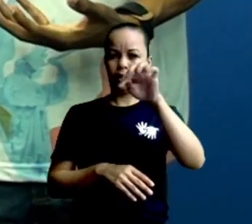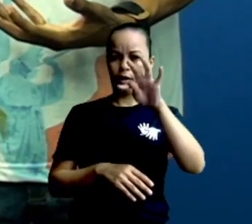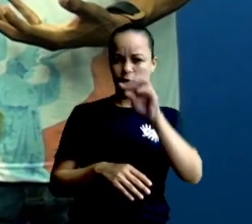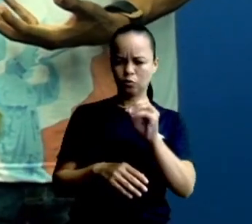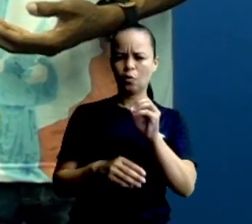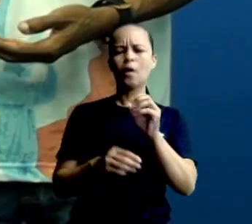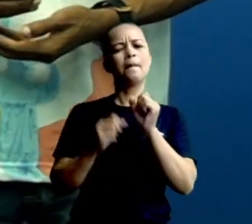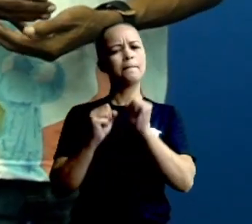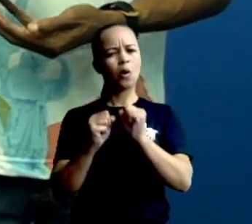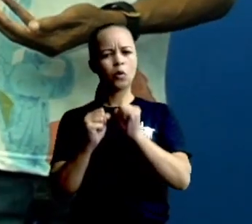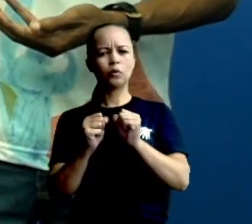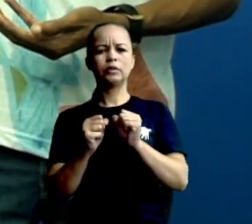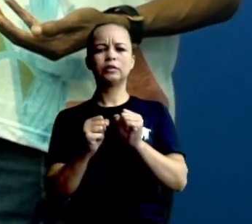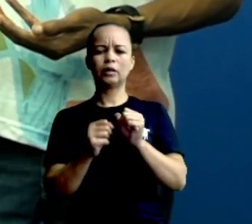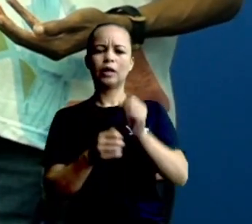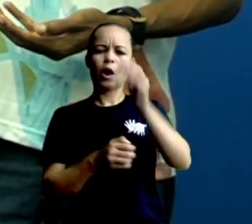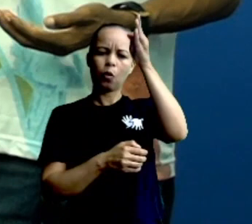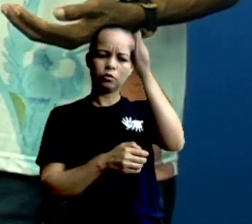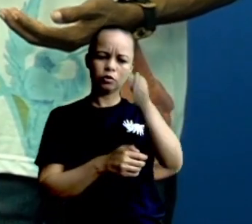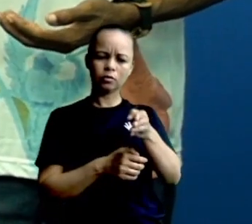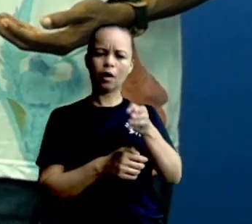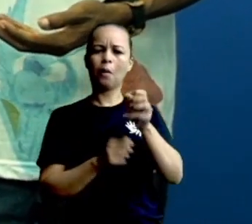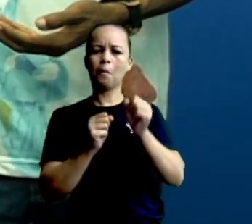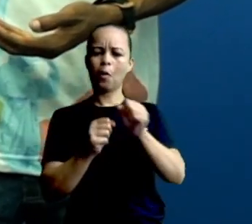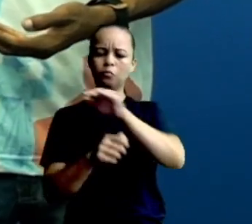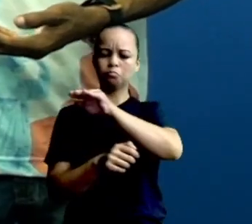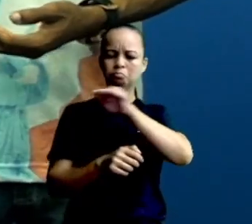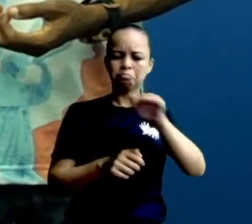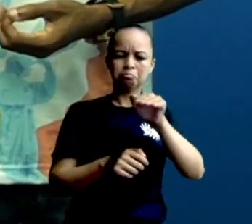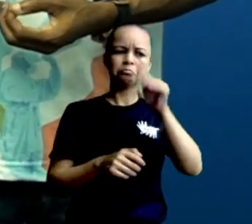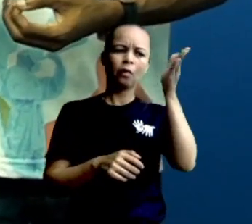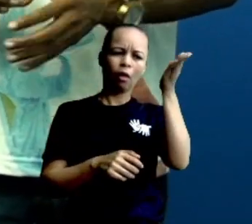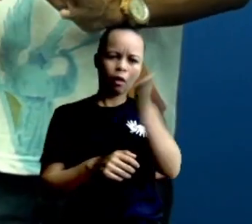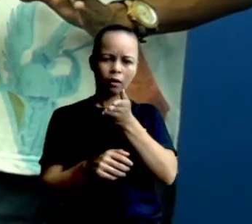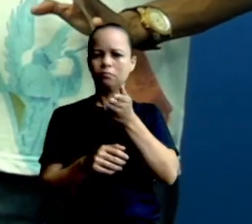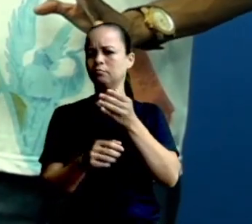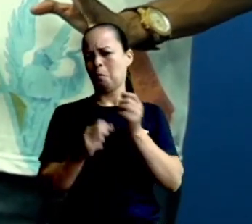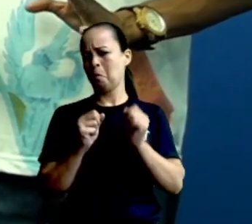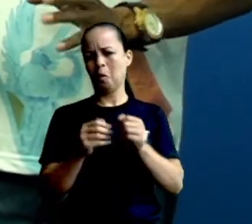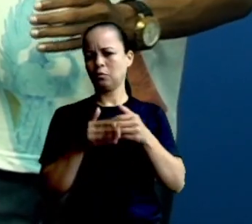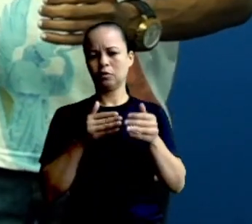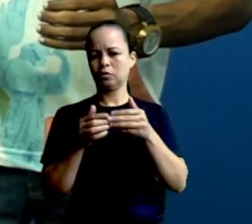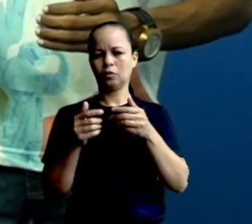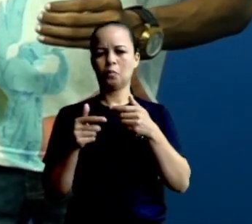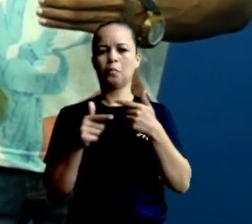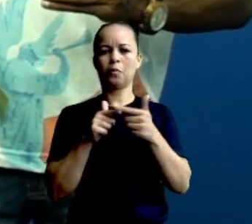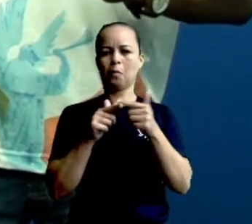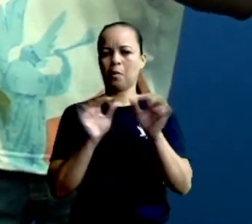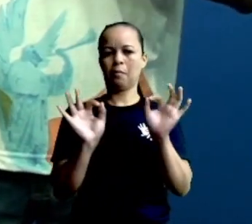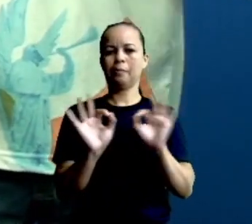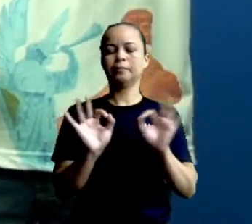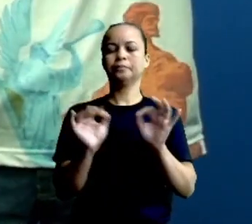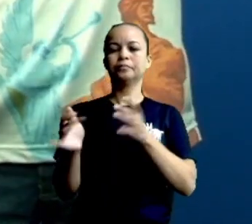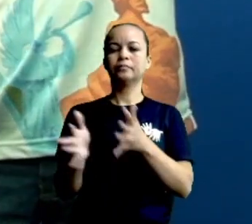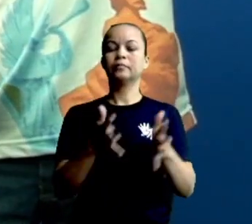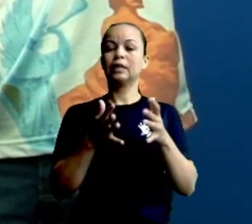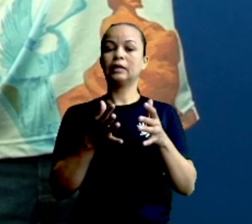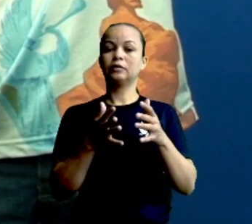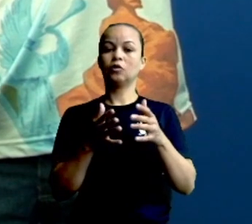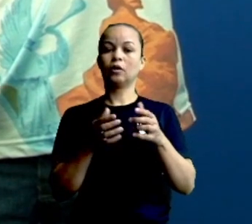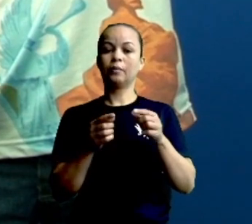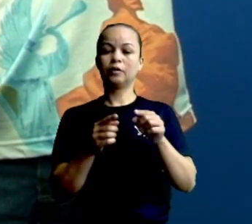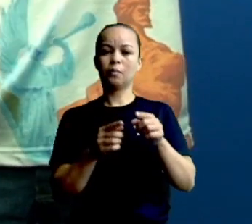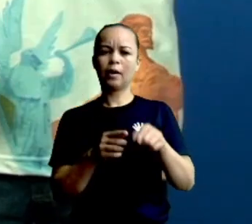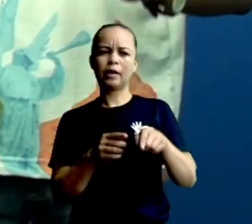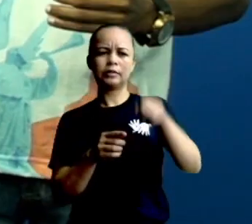na horizontal, pode ser na vertical, na diagonal, tá? Sem problema nenhum. Então, esse deslocamento para cima